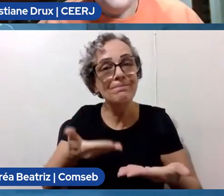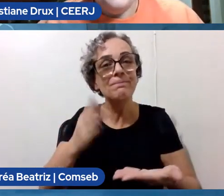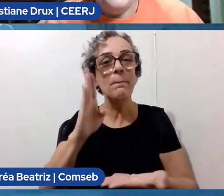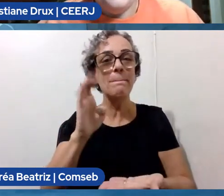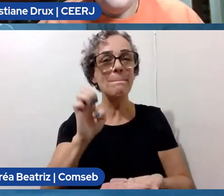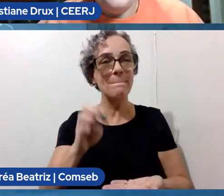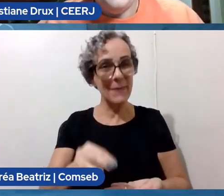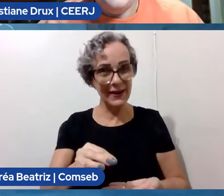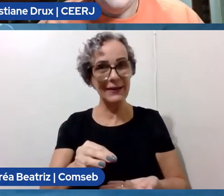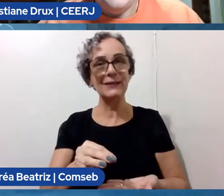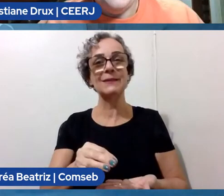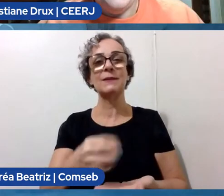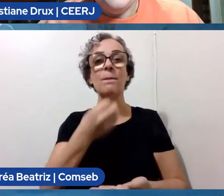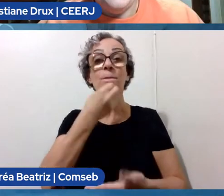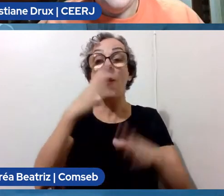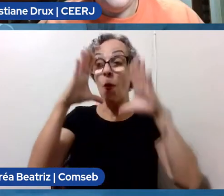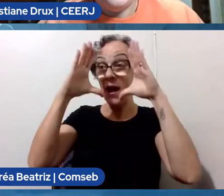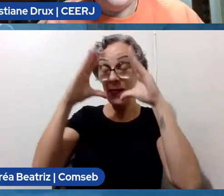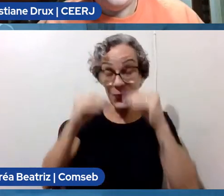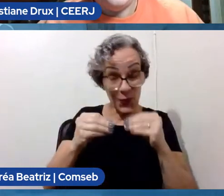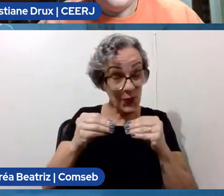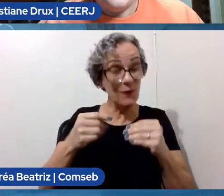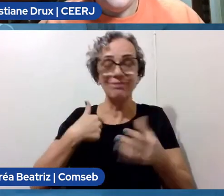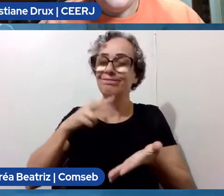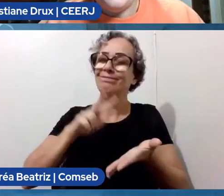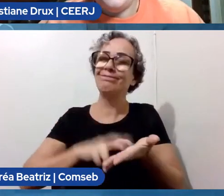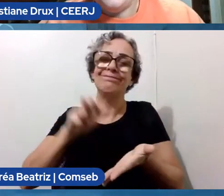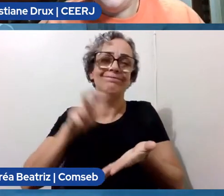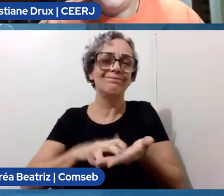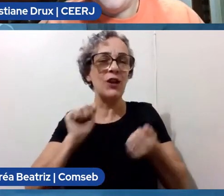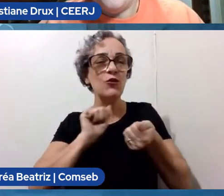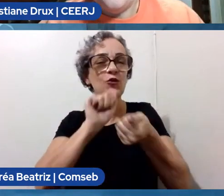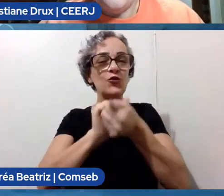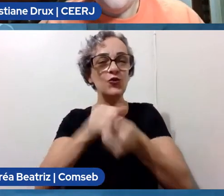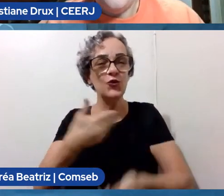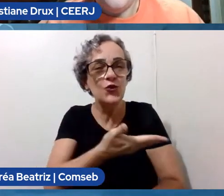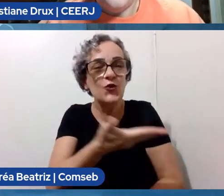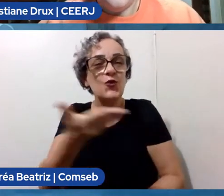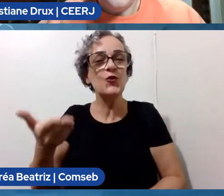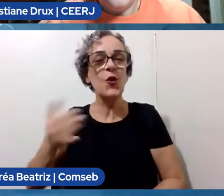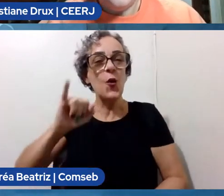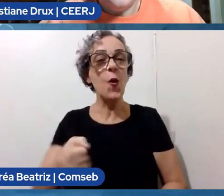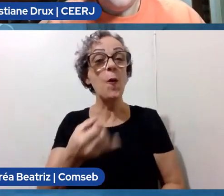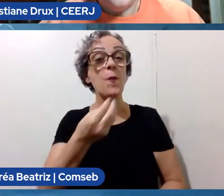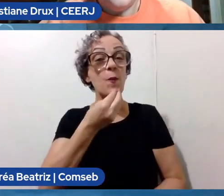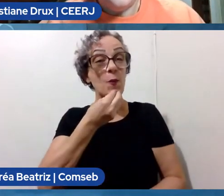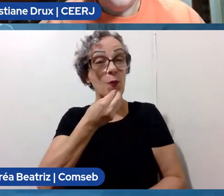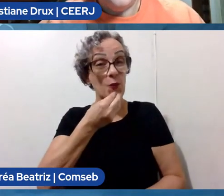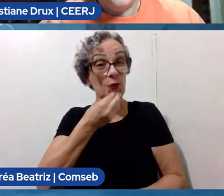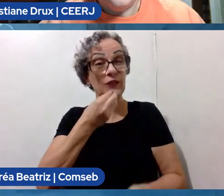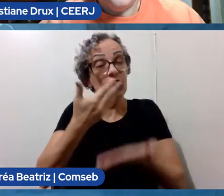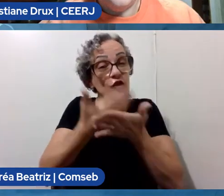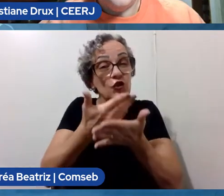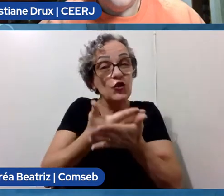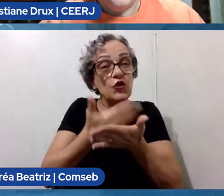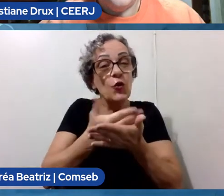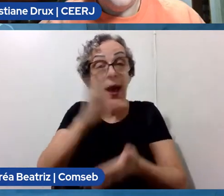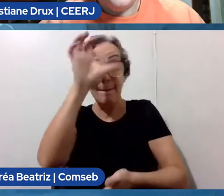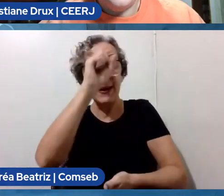Boa noite, amigos. É uma alegria muito grande estar aqui com vocês nessa oportunidade aí de estudo, de aprendizado conjunto,